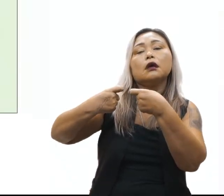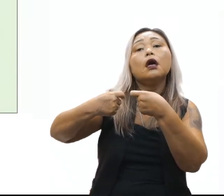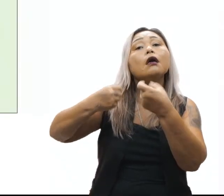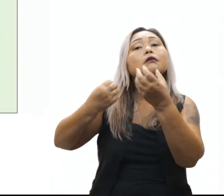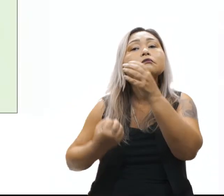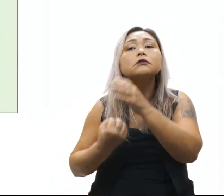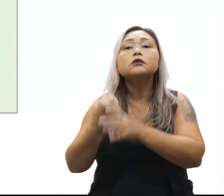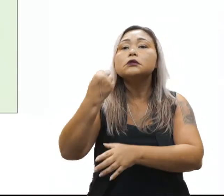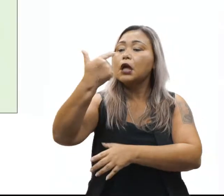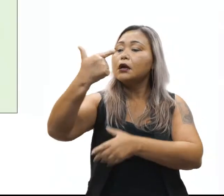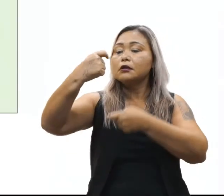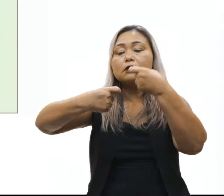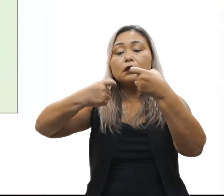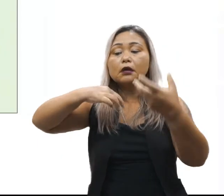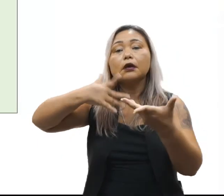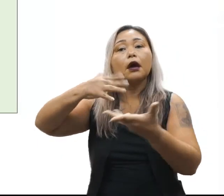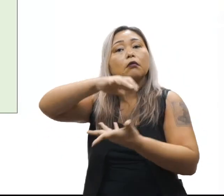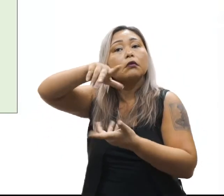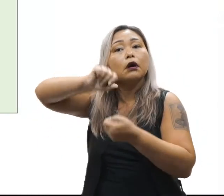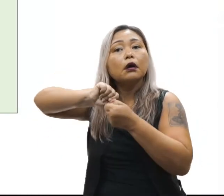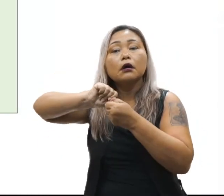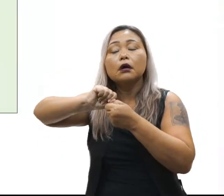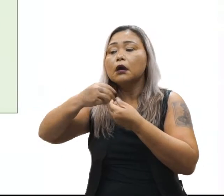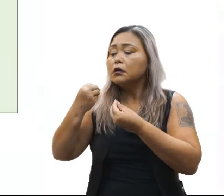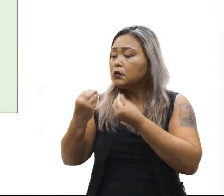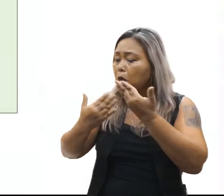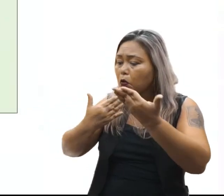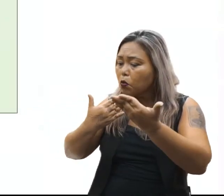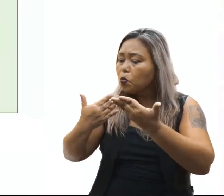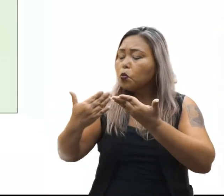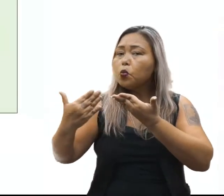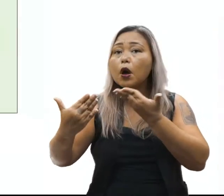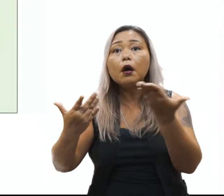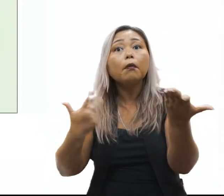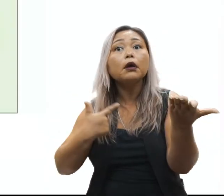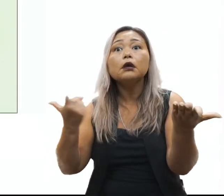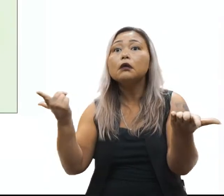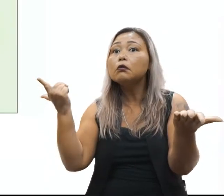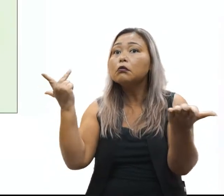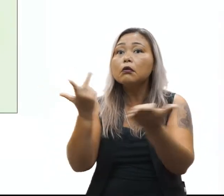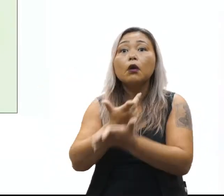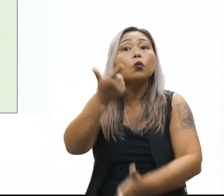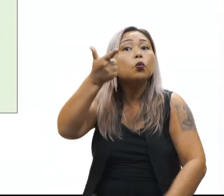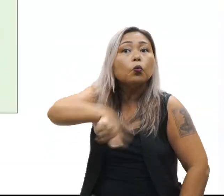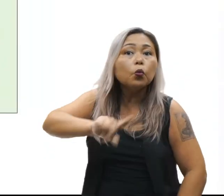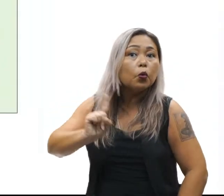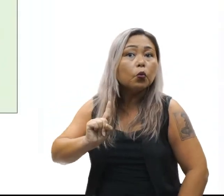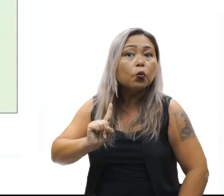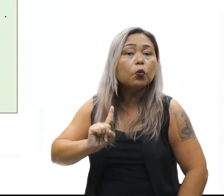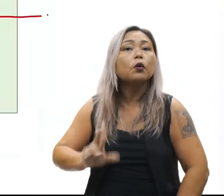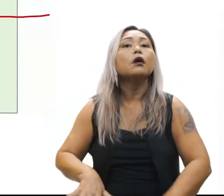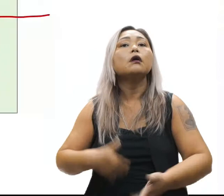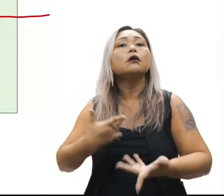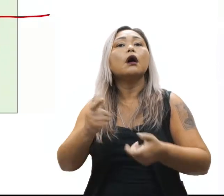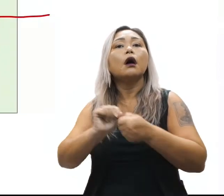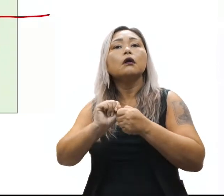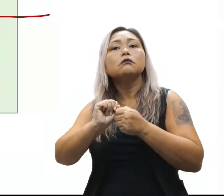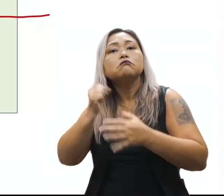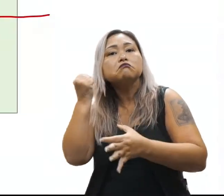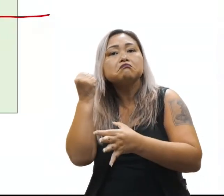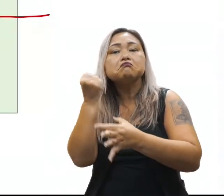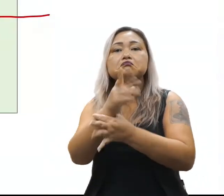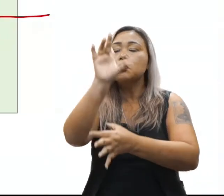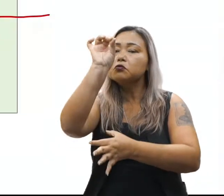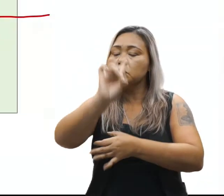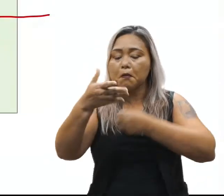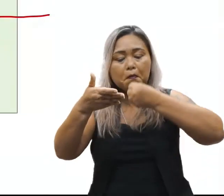tinha que buscar um diálogo para que isso não acontecesse mais. Outra, reafirmar a fé nos direitos fundamentais